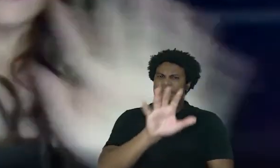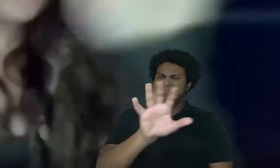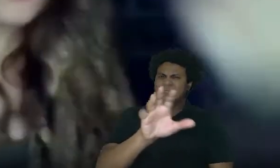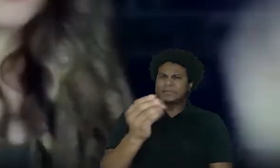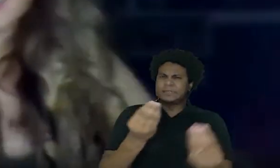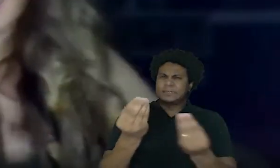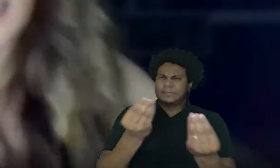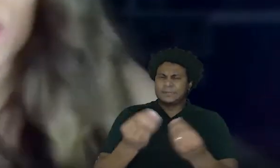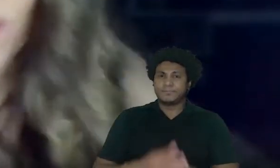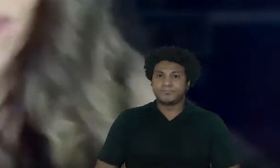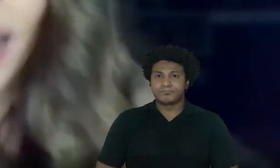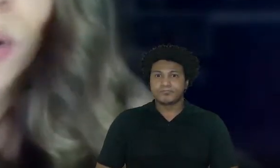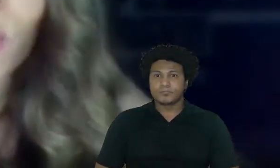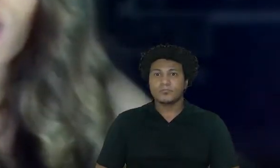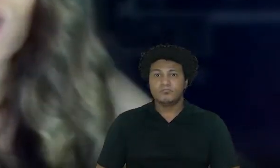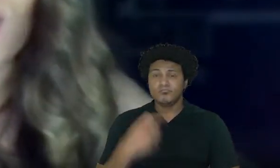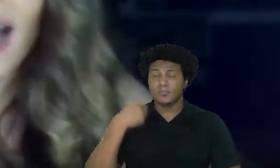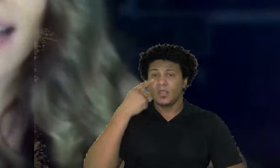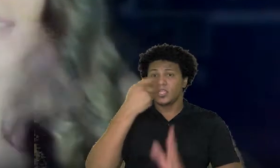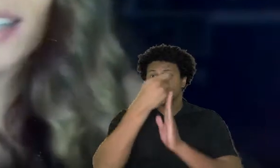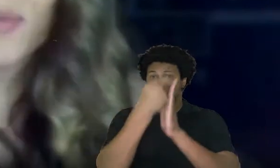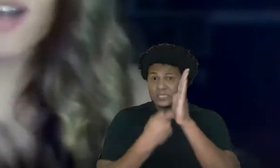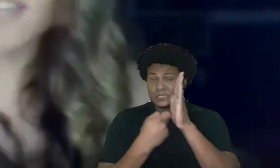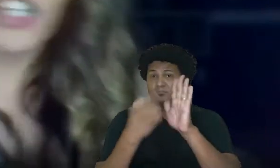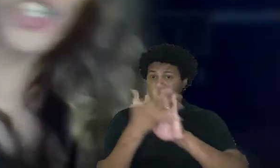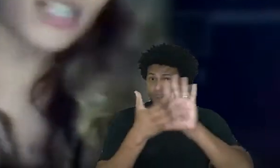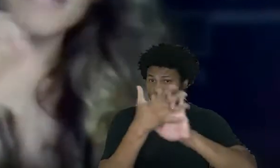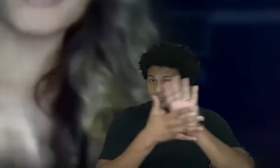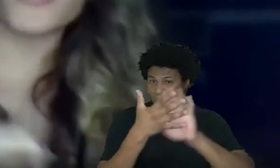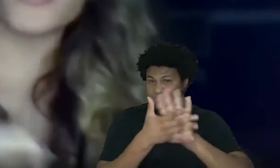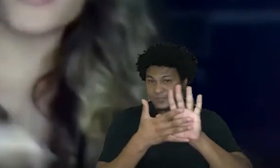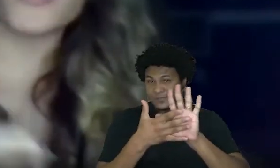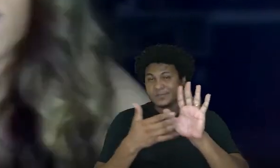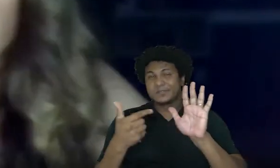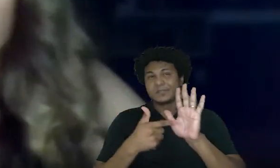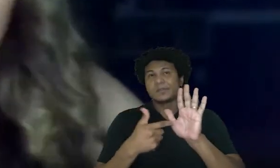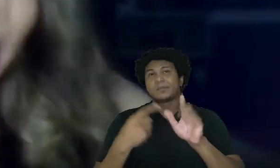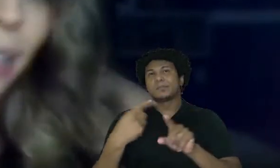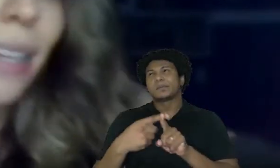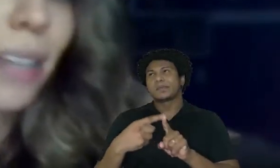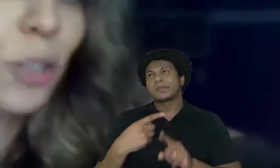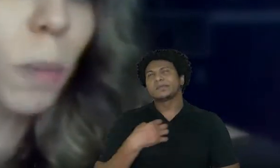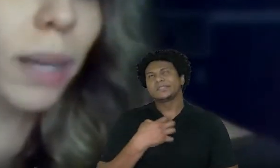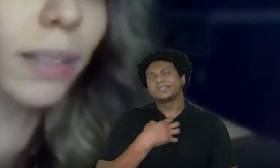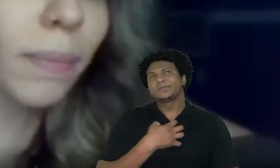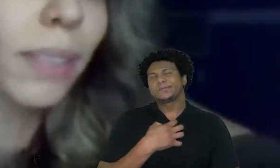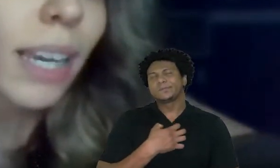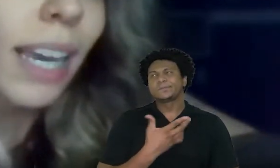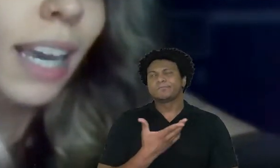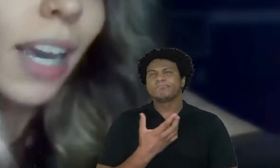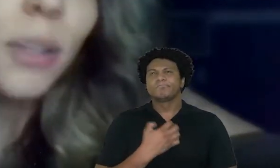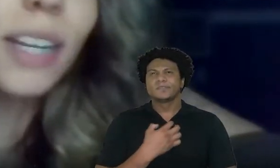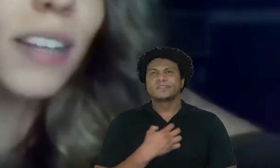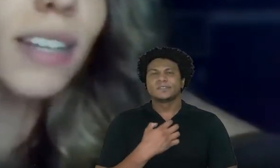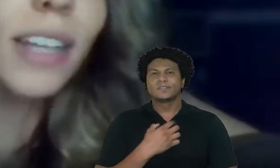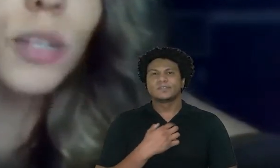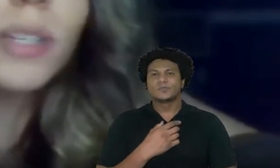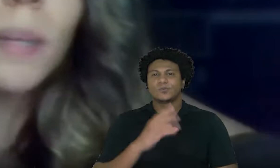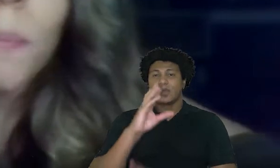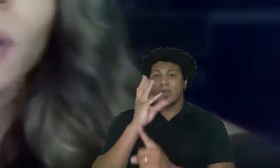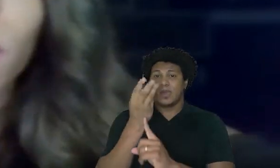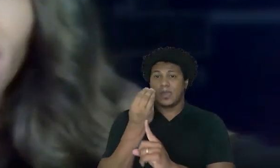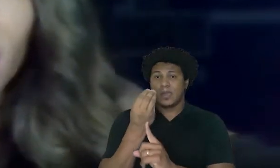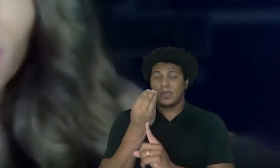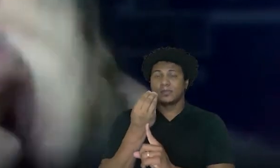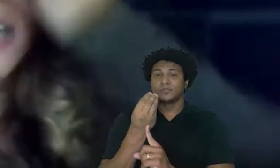Nesse sentido de que cada um é uma curva deslocada, sinuosa e estranhamente interessante ainda a ser descoberta. Eu escrevi esse texto